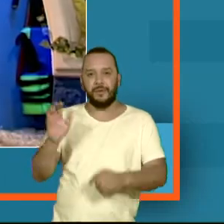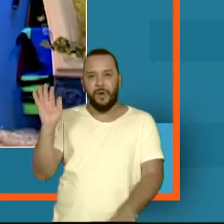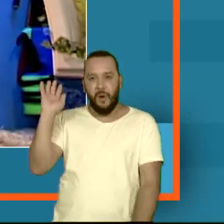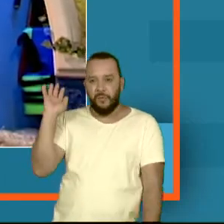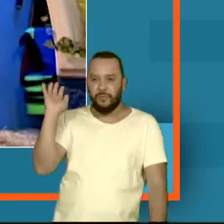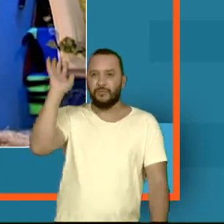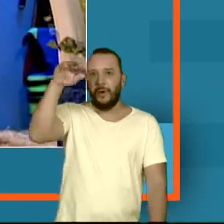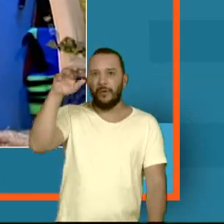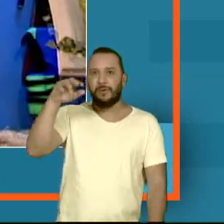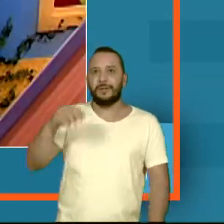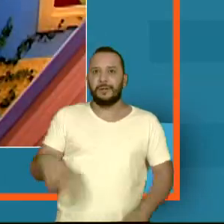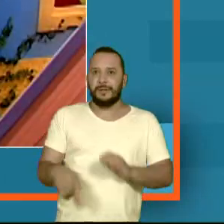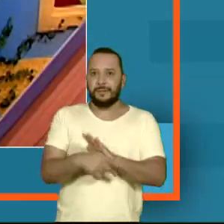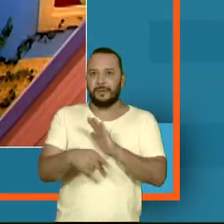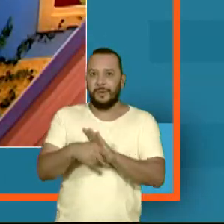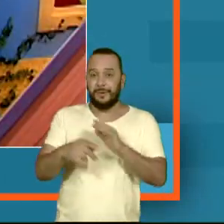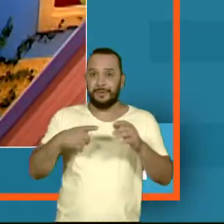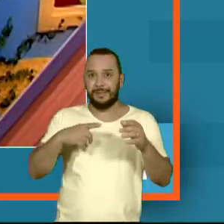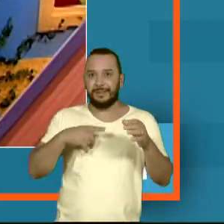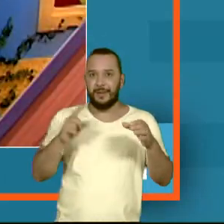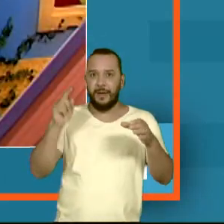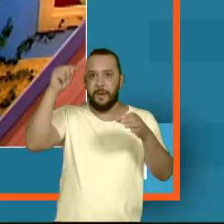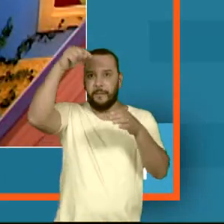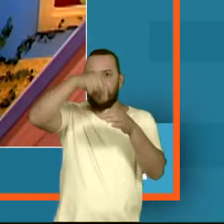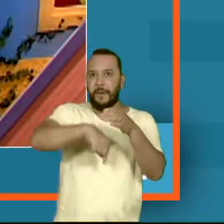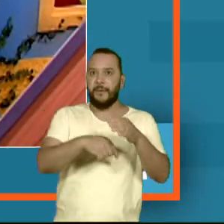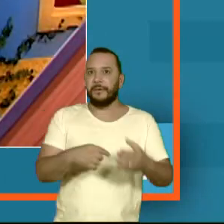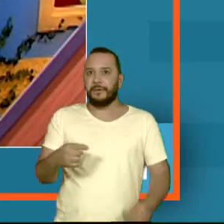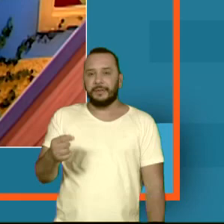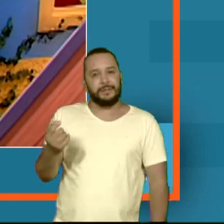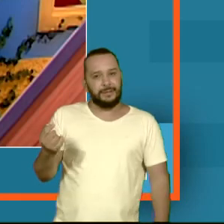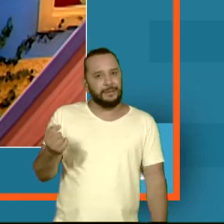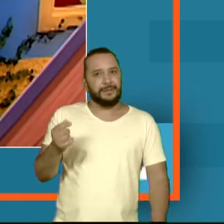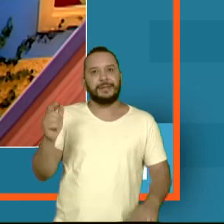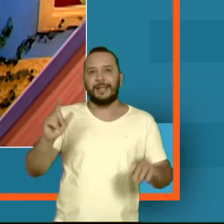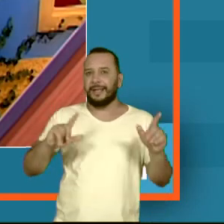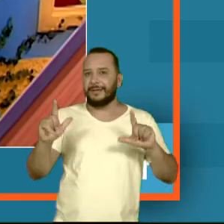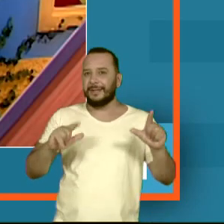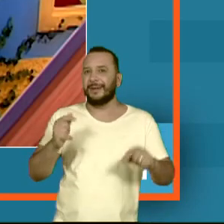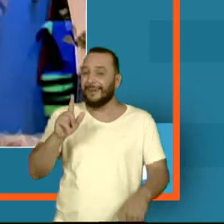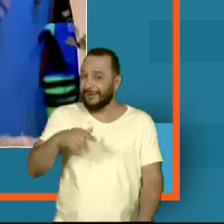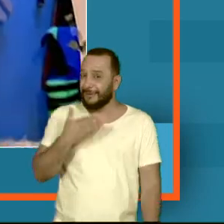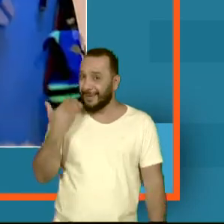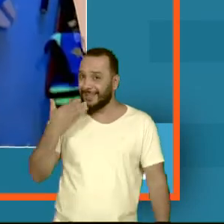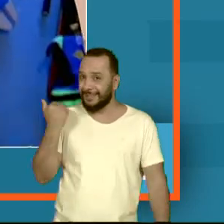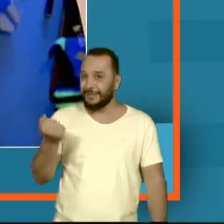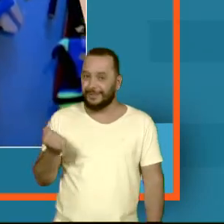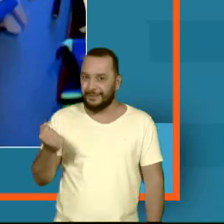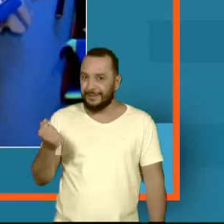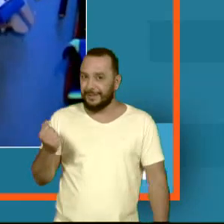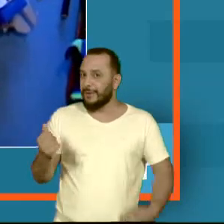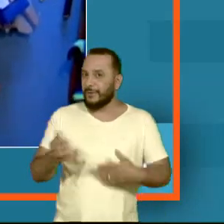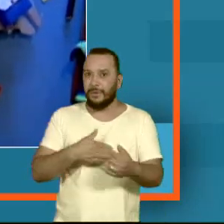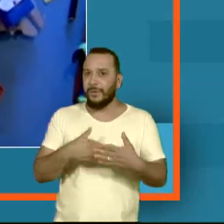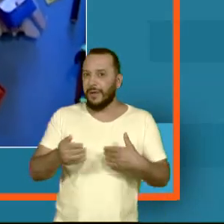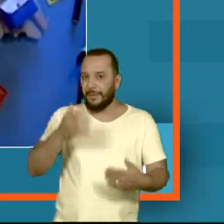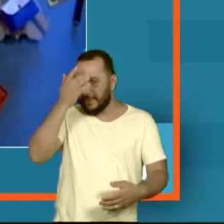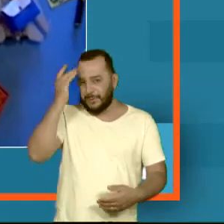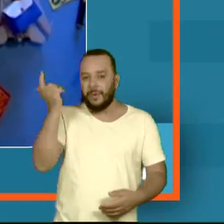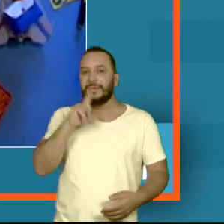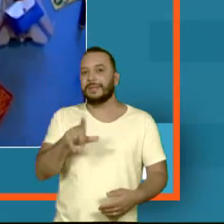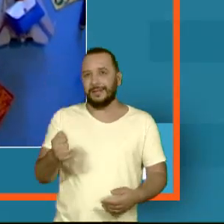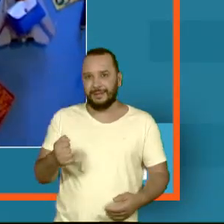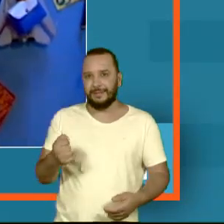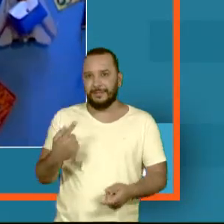basquete na sexta, tá? É muito fácil fazer isso em televisão, é muito fácil. Qualquer pessoa acerta.